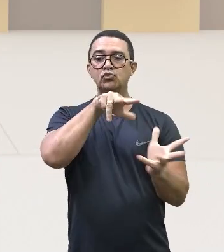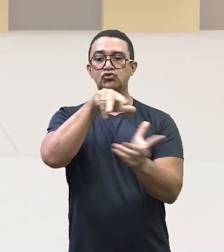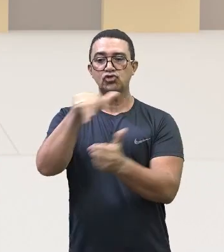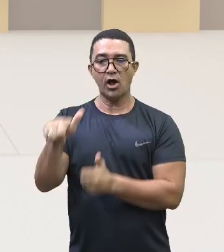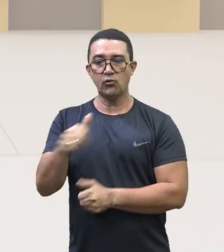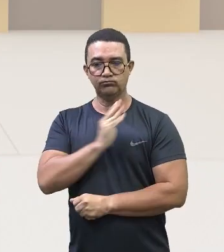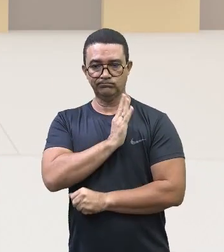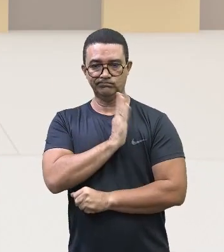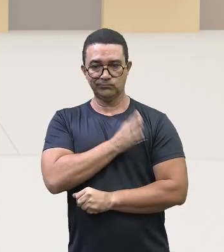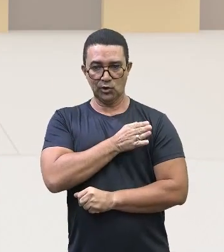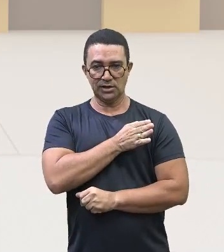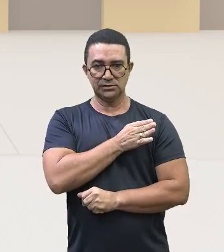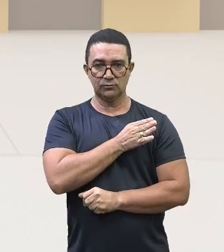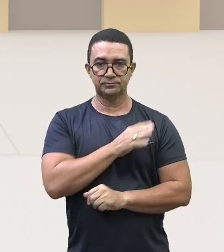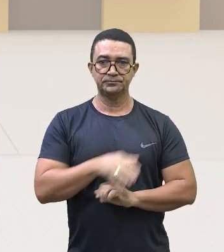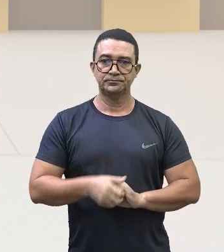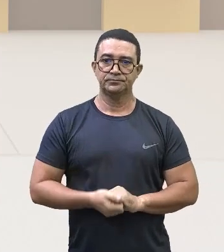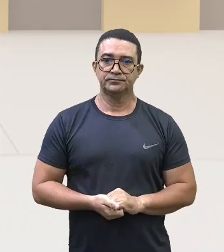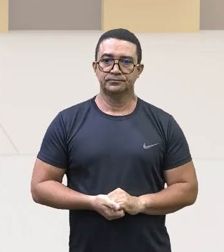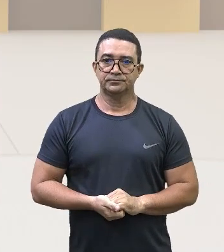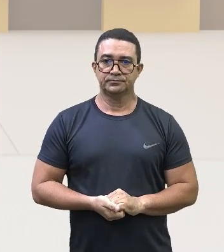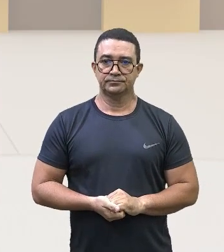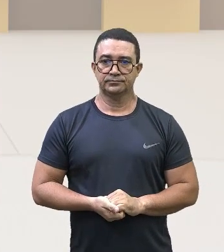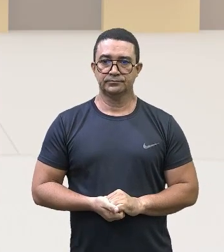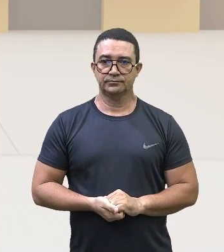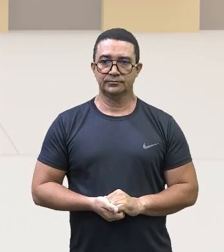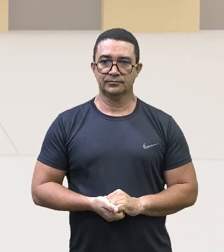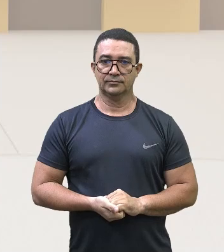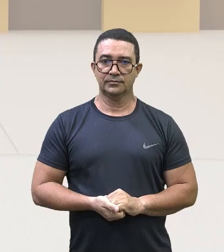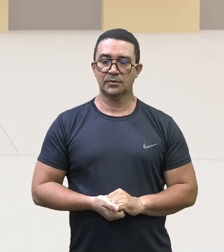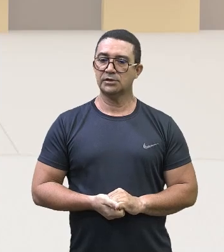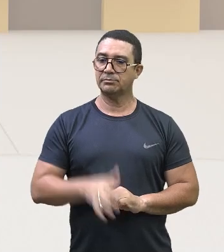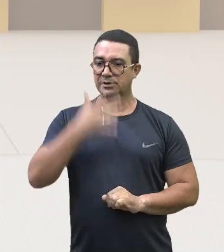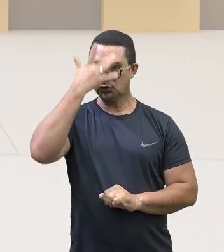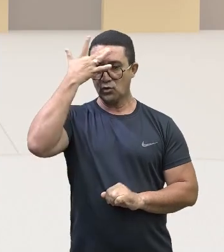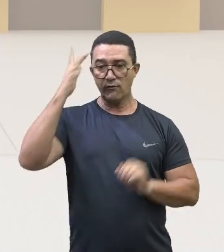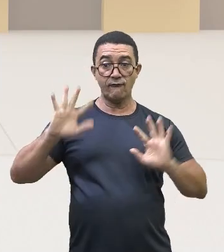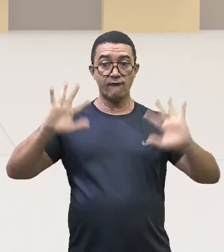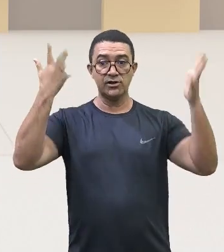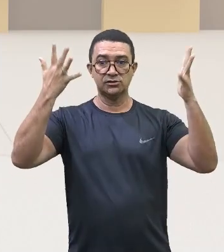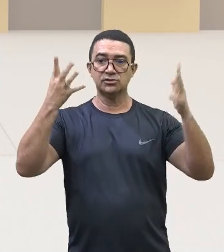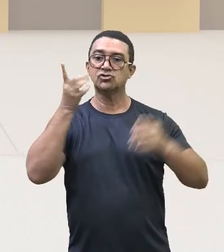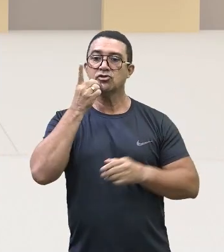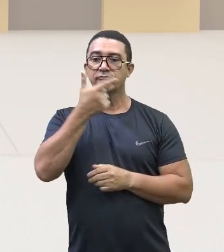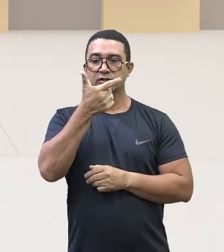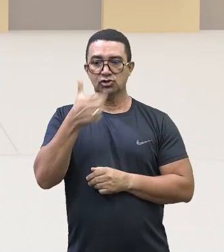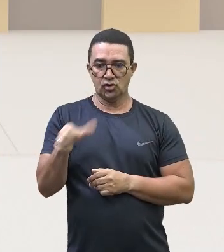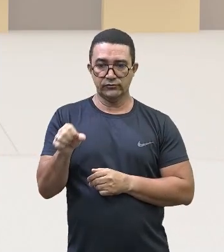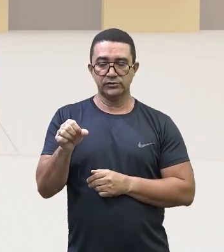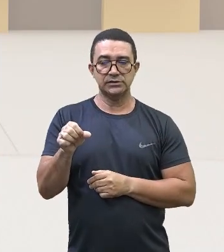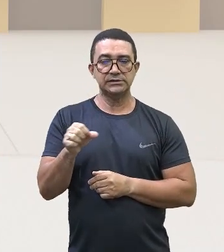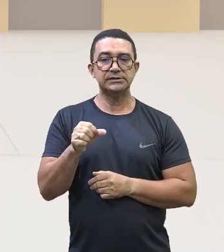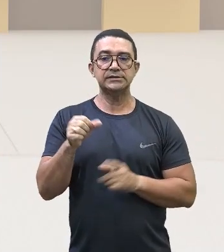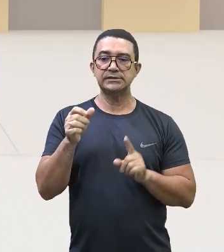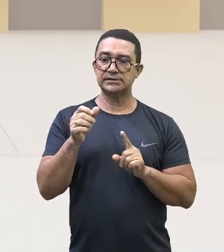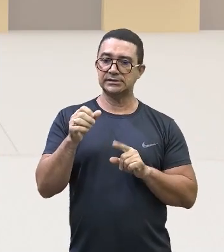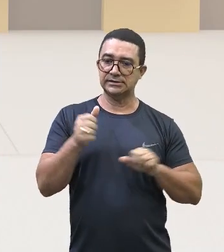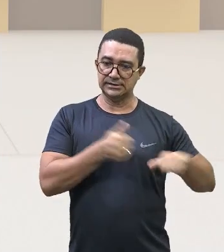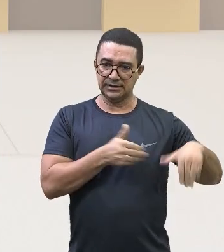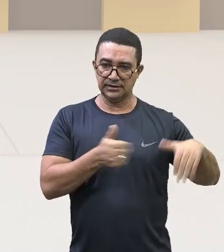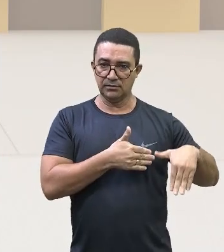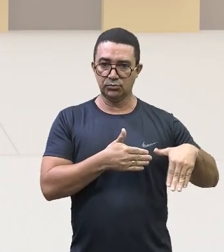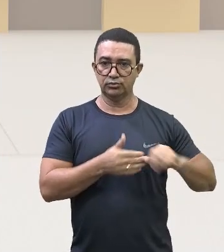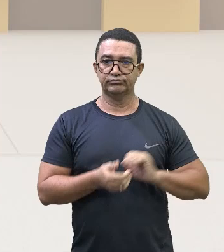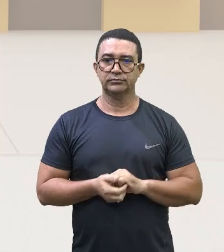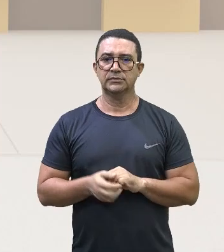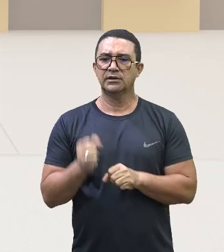uma data comemorativa, né? Que é celebrada aí no dia 29 de setembro. Ele foi criado ali há